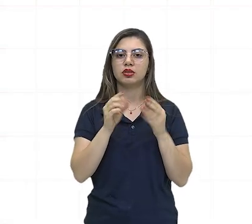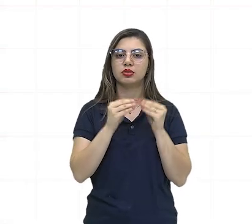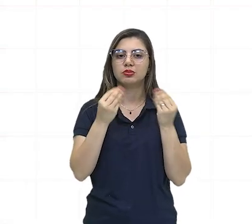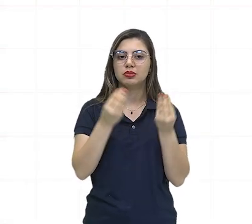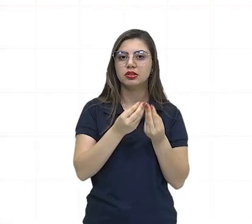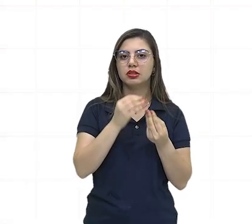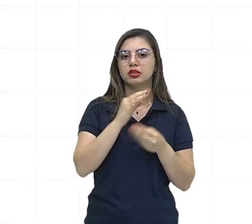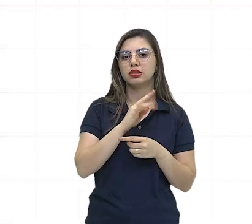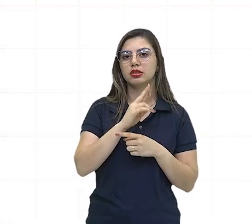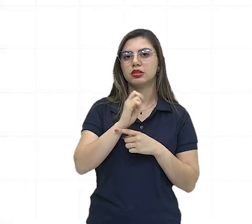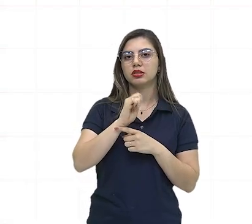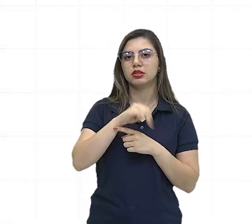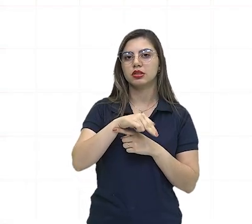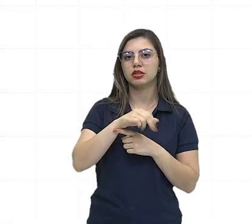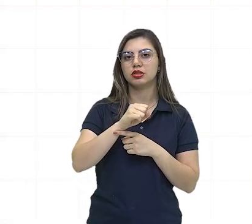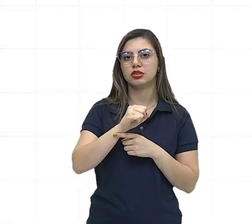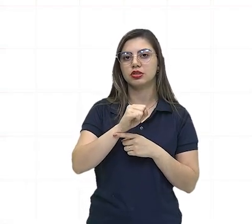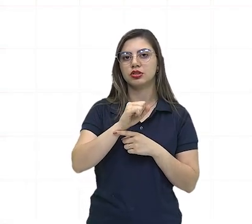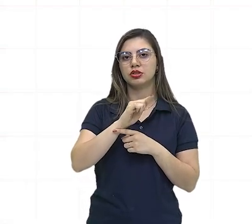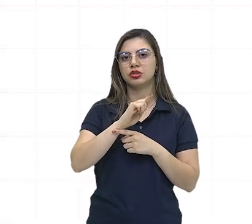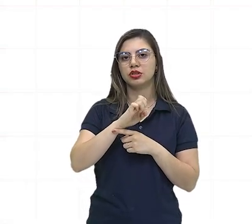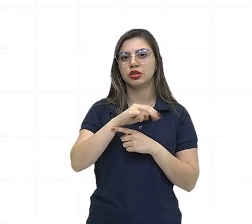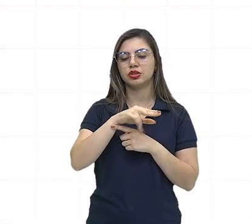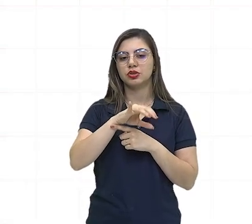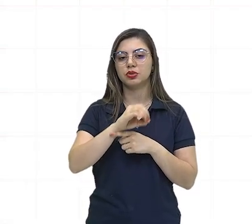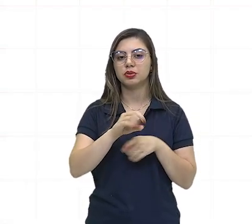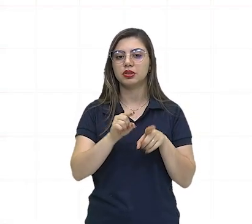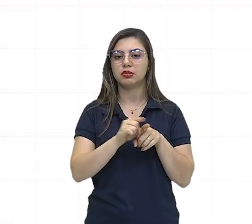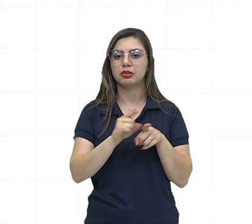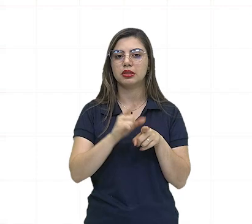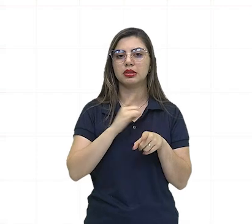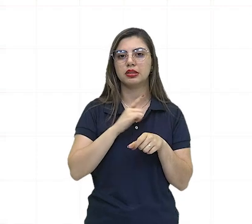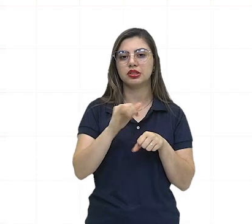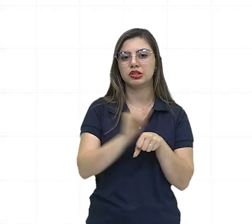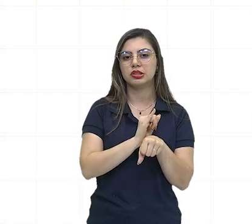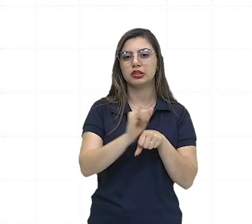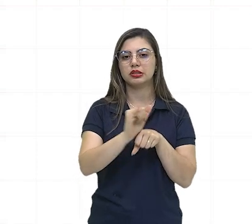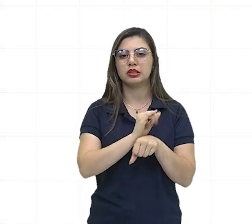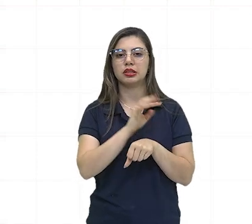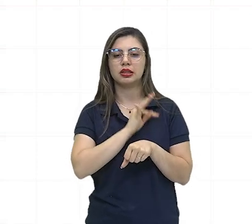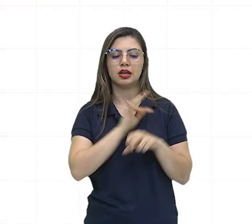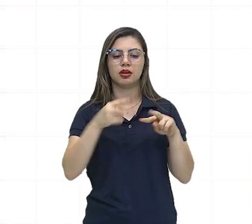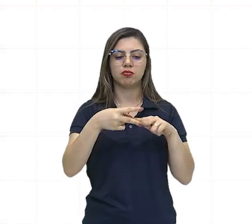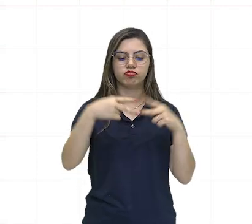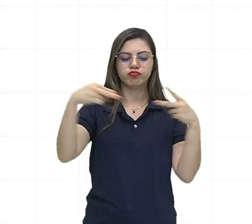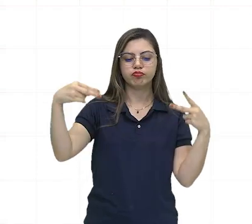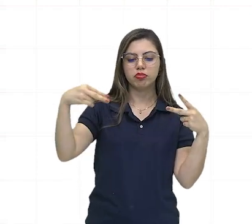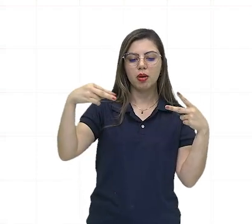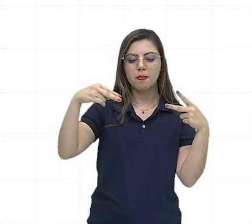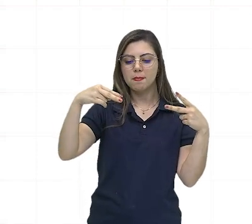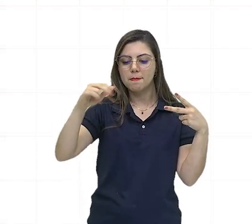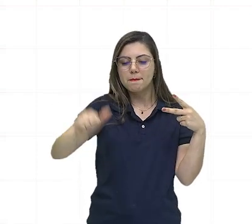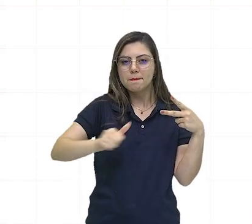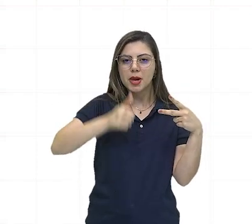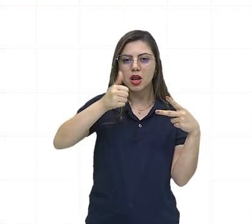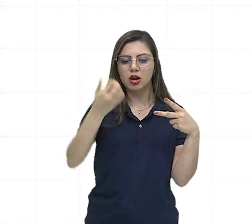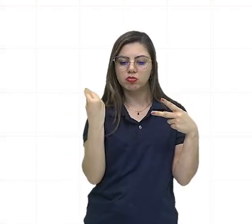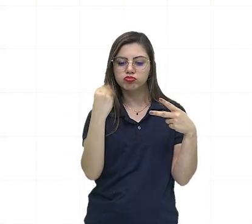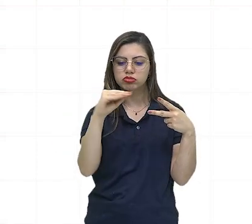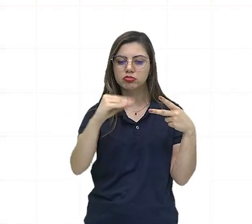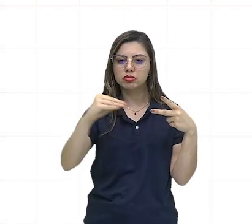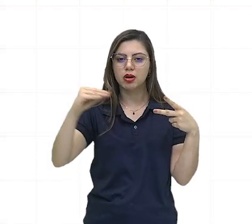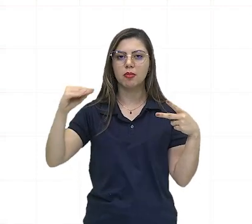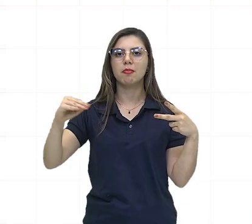e técnicas de melhoramento genético. Então, esses produtos transgênicos que nós vimos